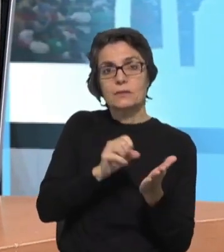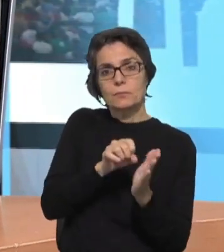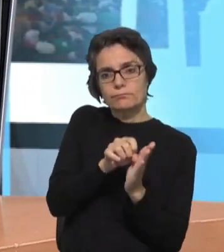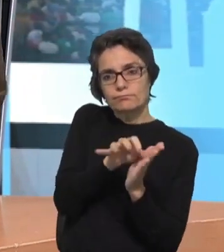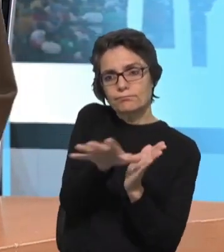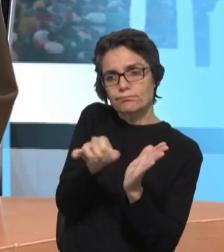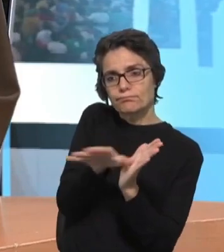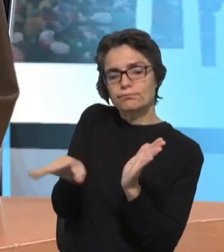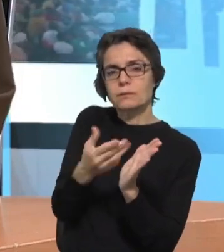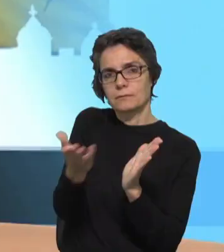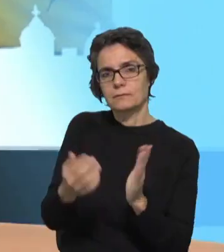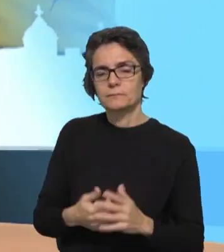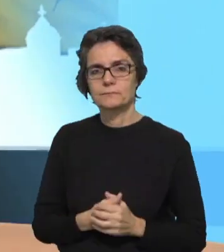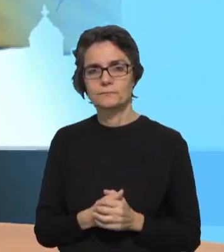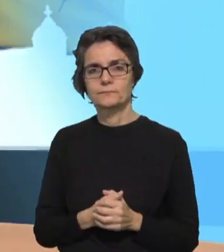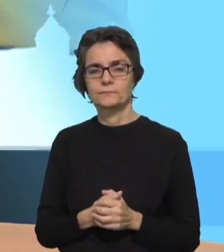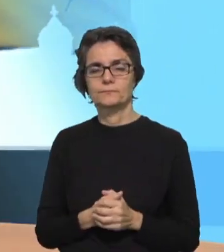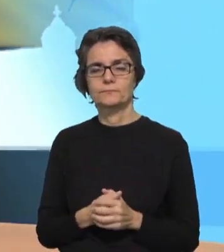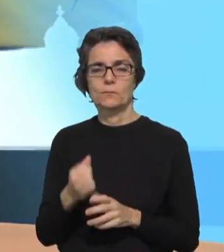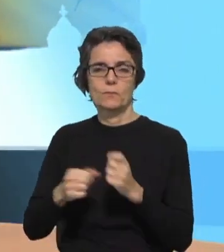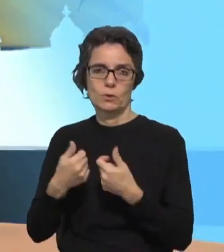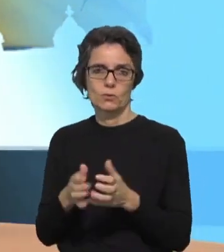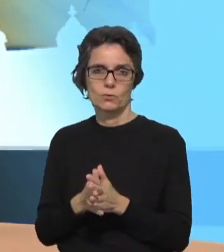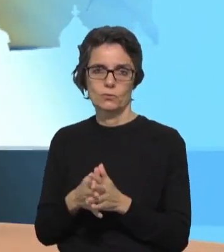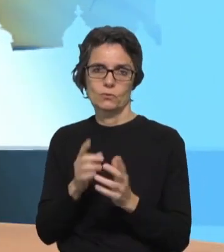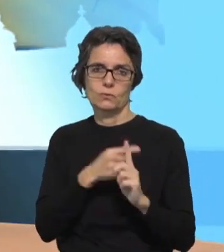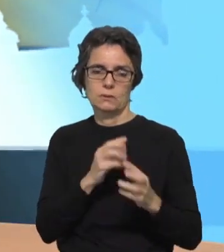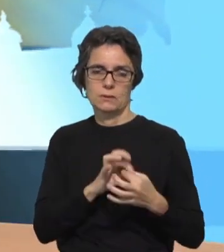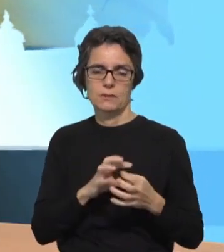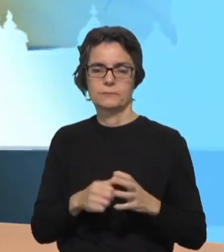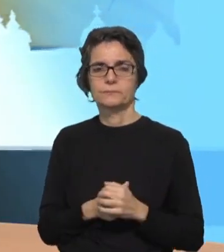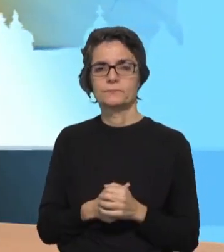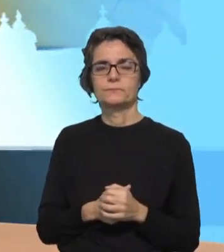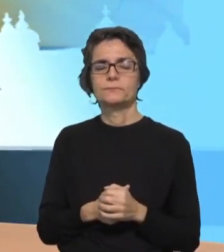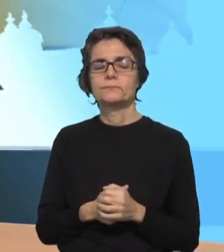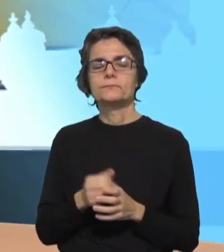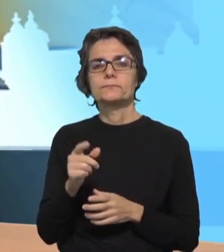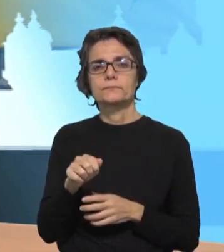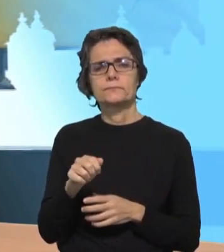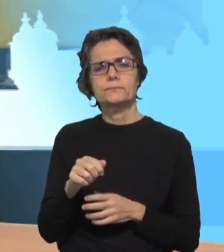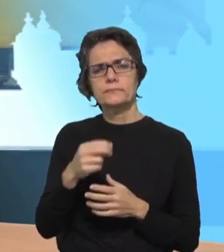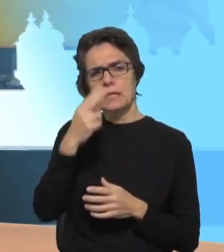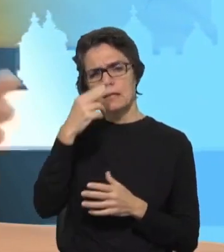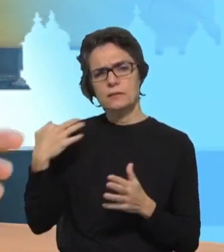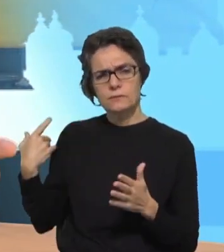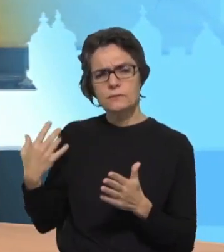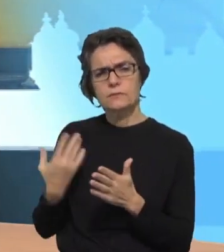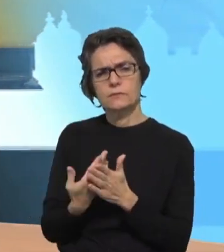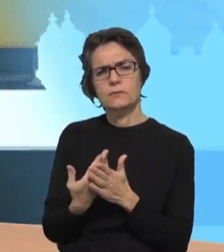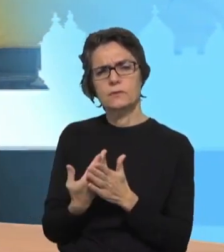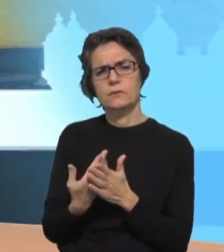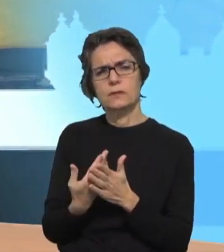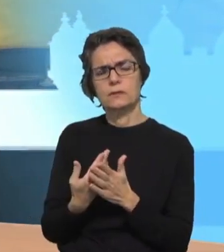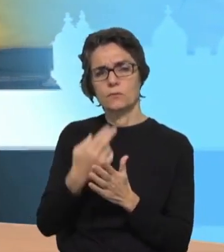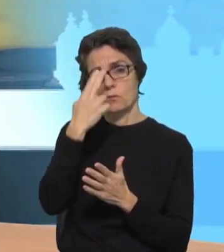Não é? Do franciscanismo, de facto, que foi estendendo. E há diferentes marcos na história de 800